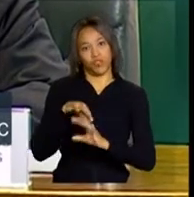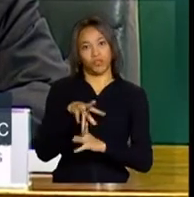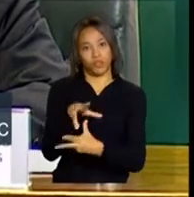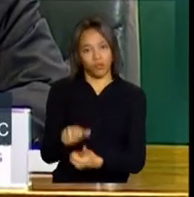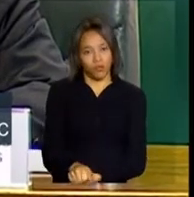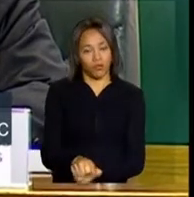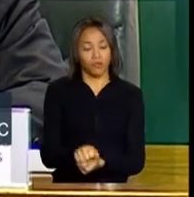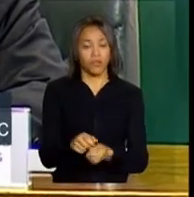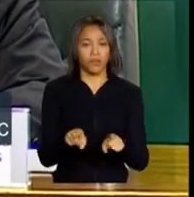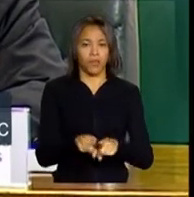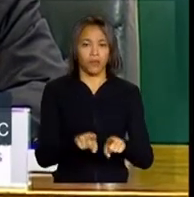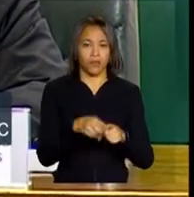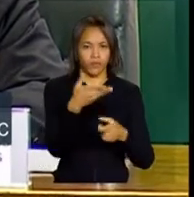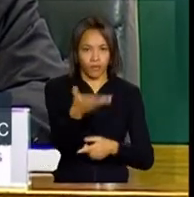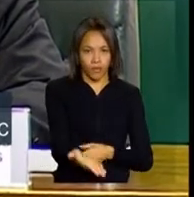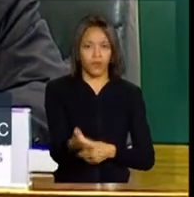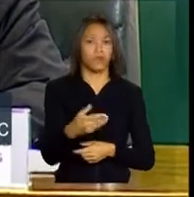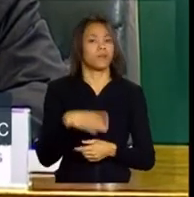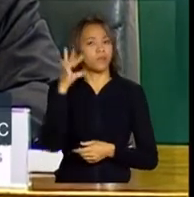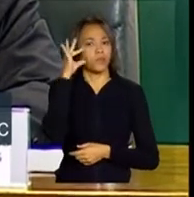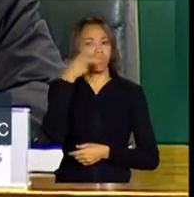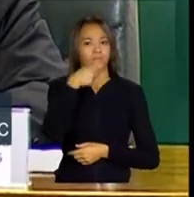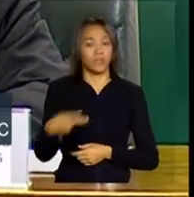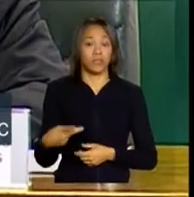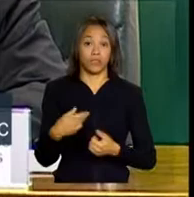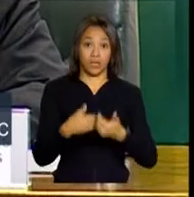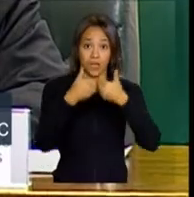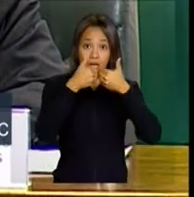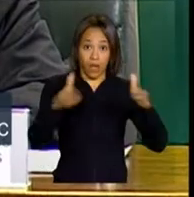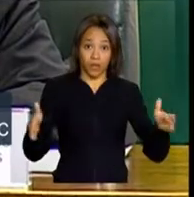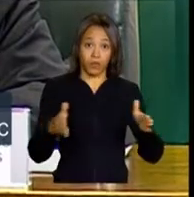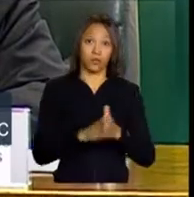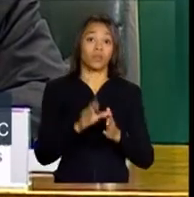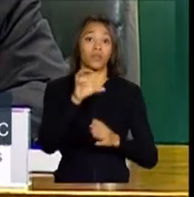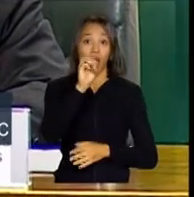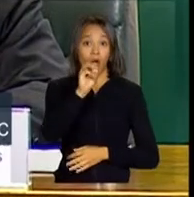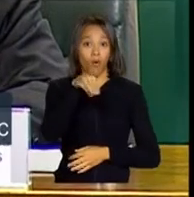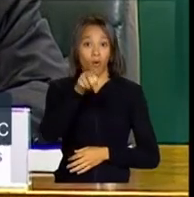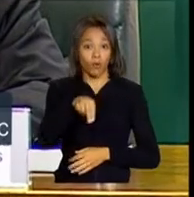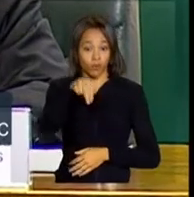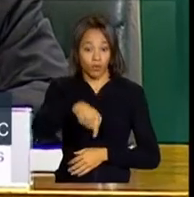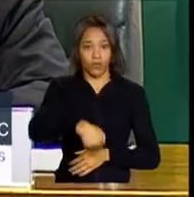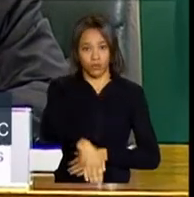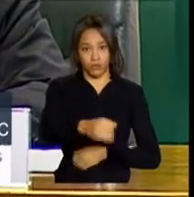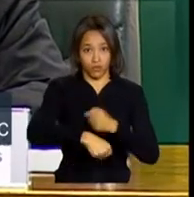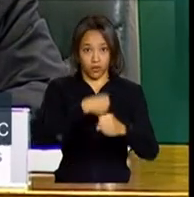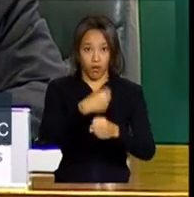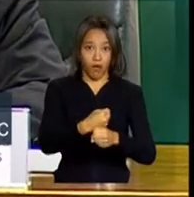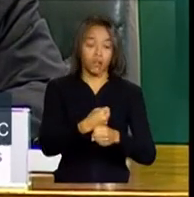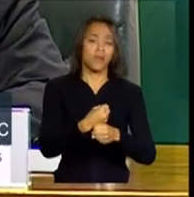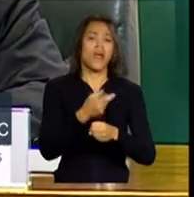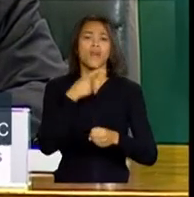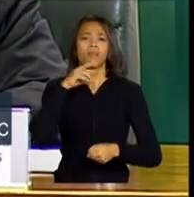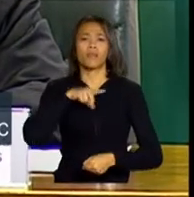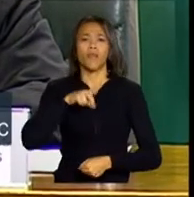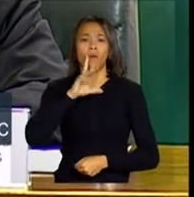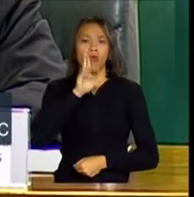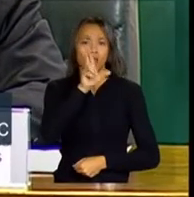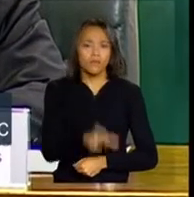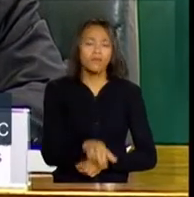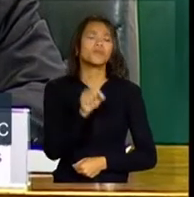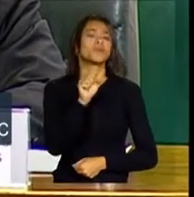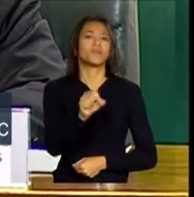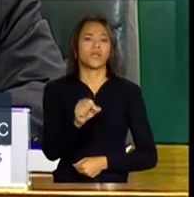convencionou a senhora presidente da república em seu discurso de abertura da assembleia geral da ONU este ano uma resposta adequada à crise